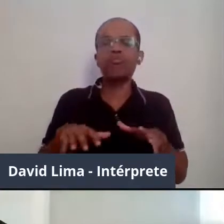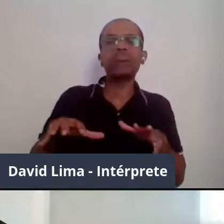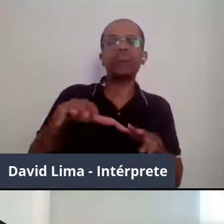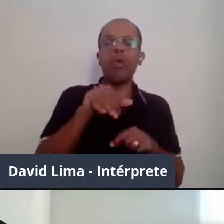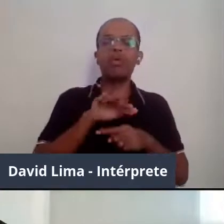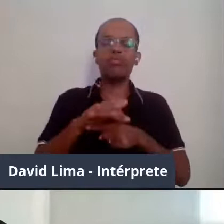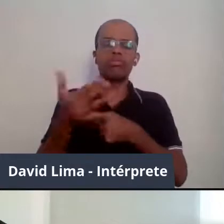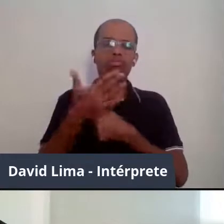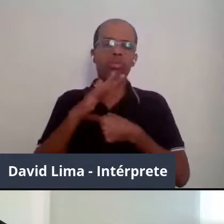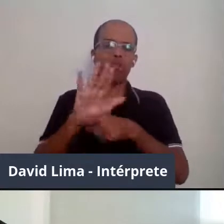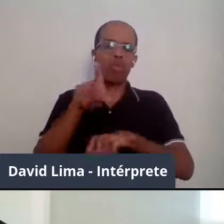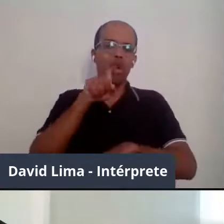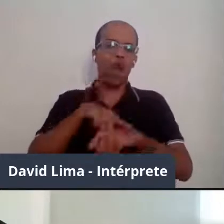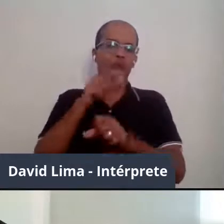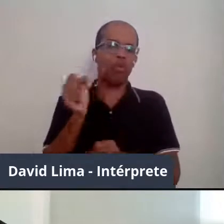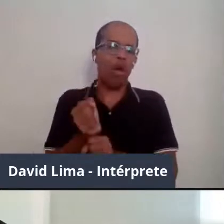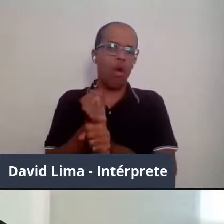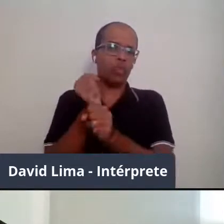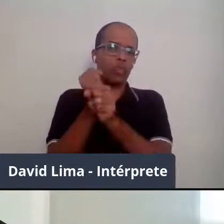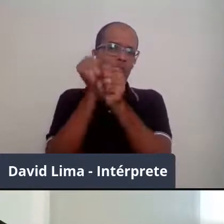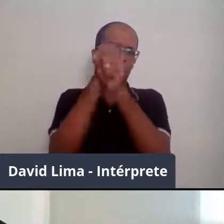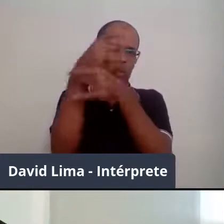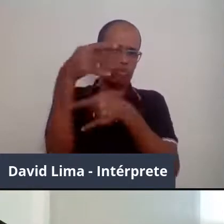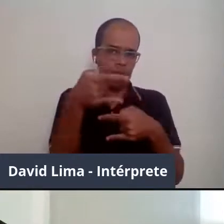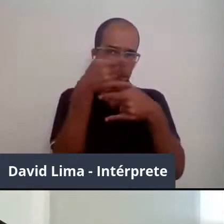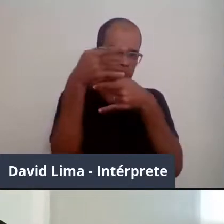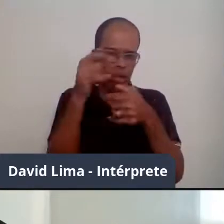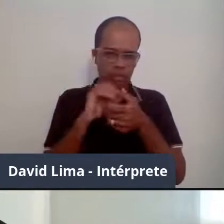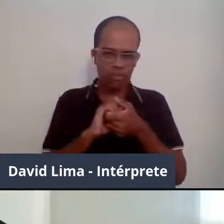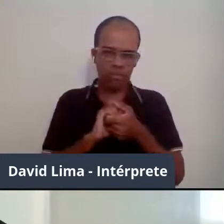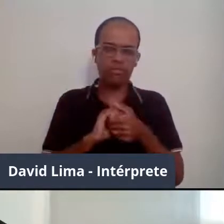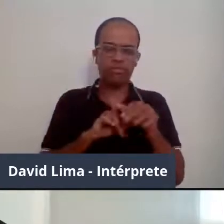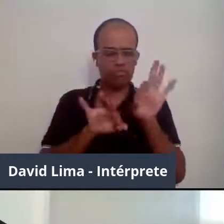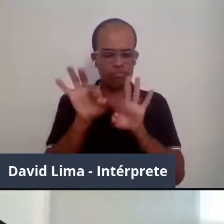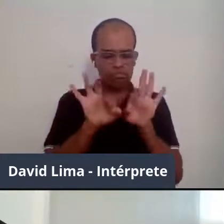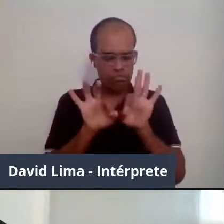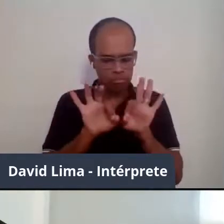construção dessa live e a dizer que, embora não estejam